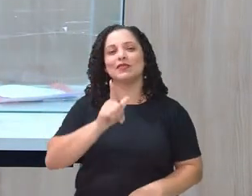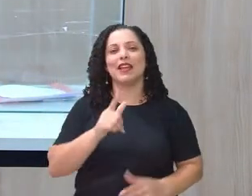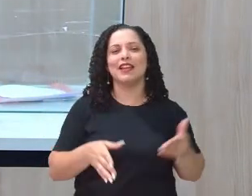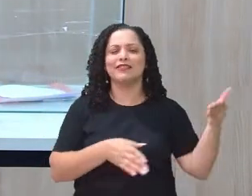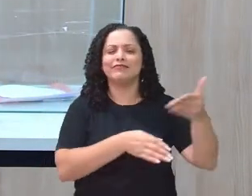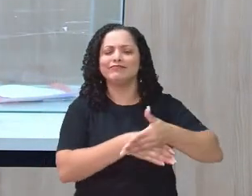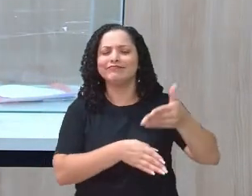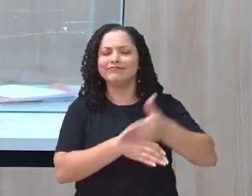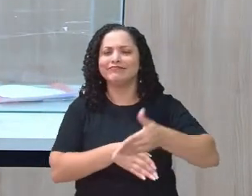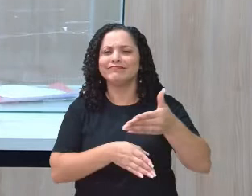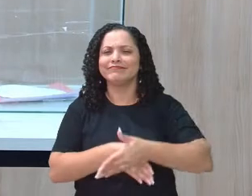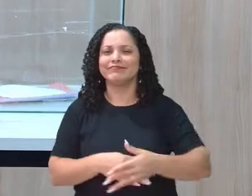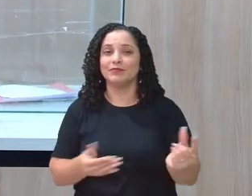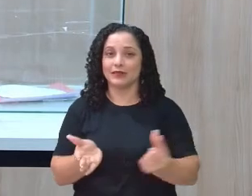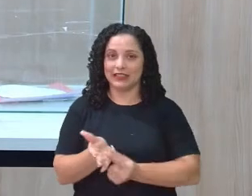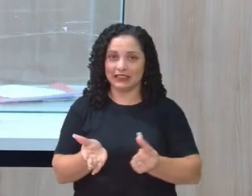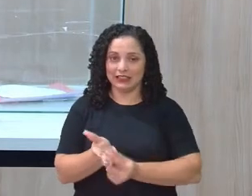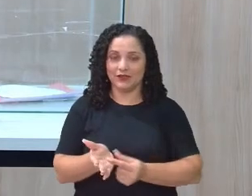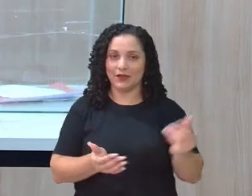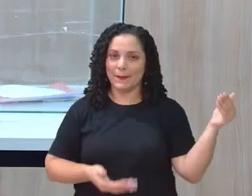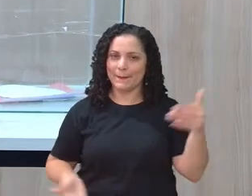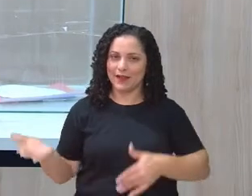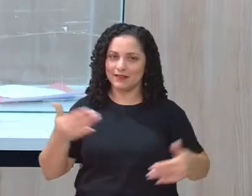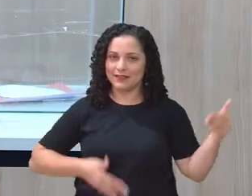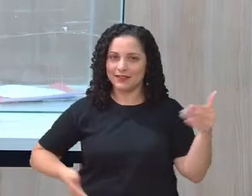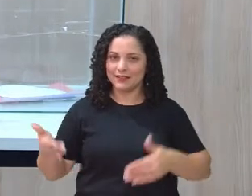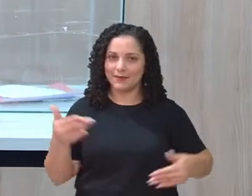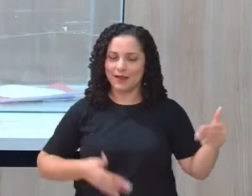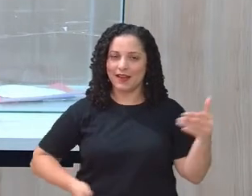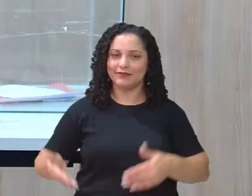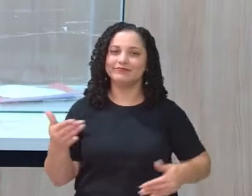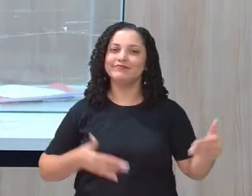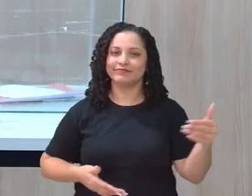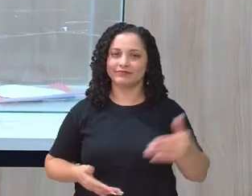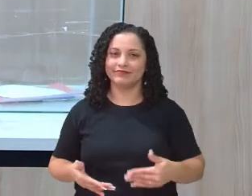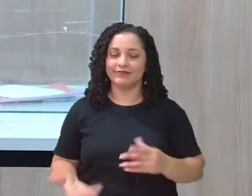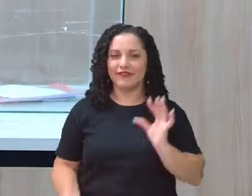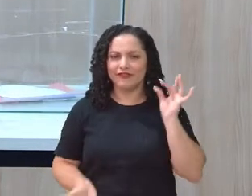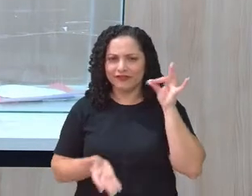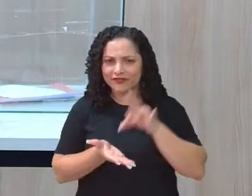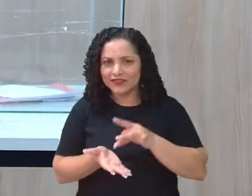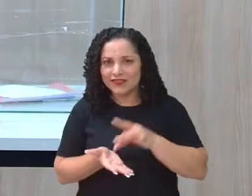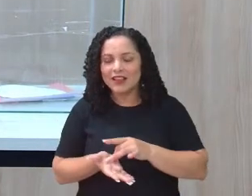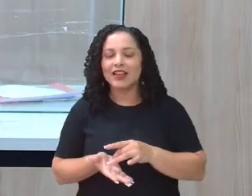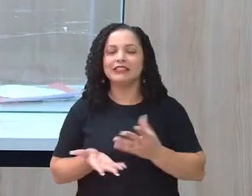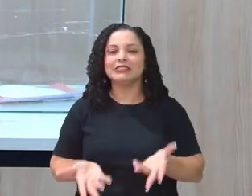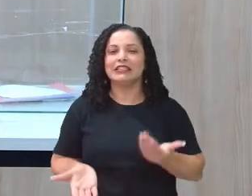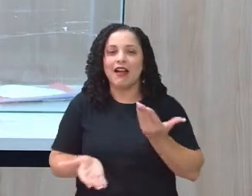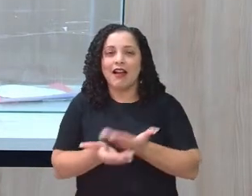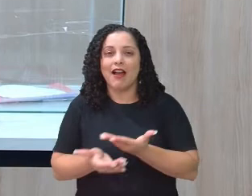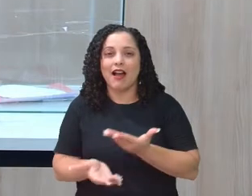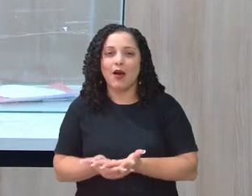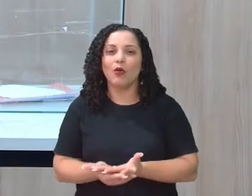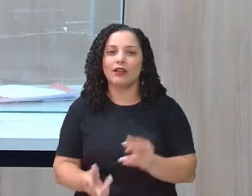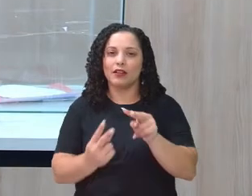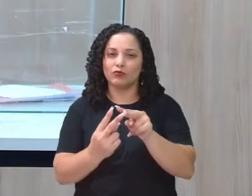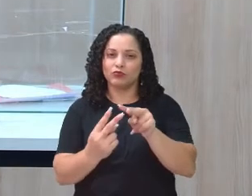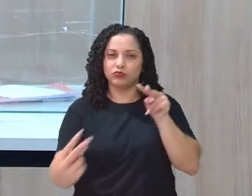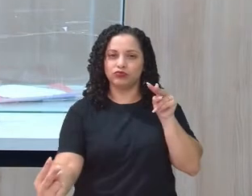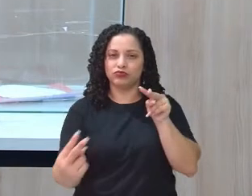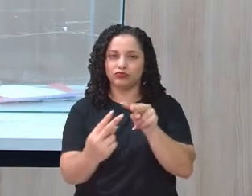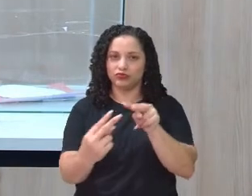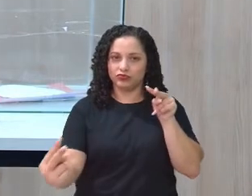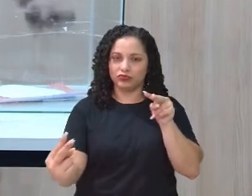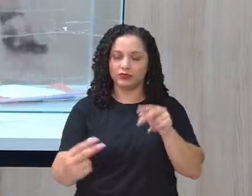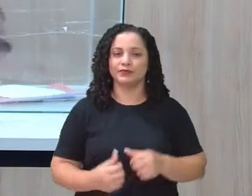o aplicativo e participar com a gente aí, tornando na realidade essa aula aqui uma aula digital, certo?